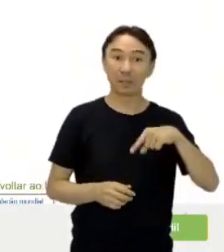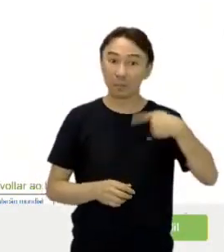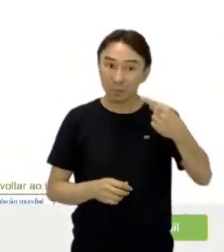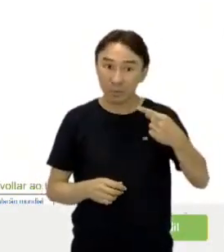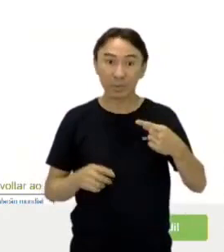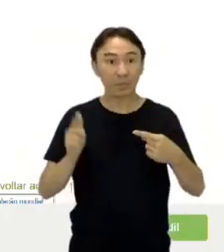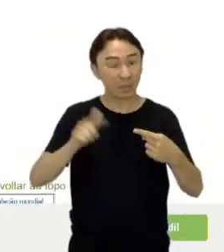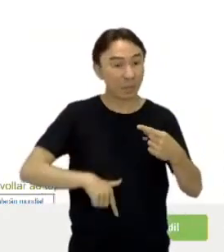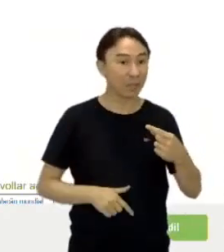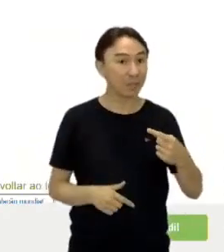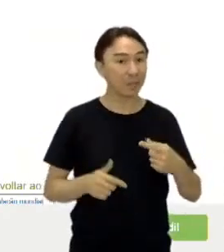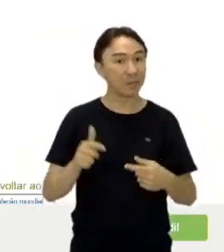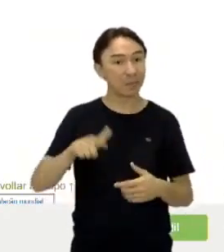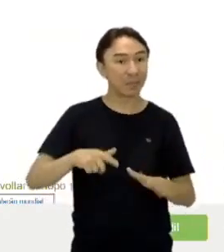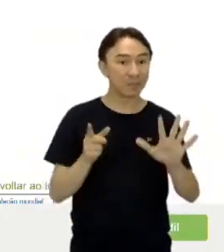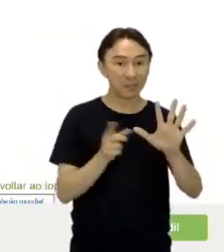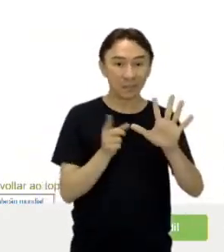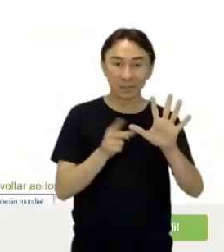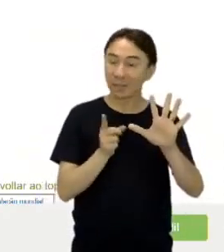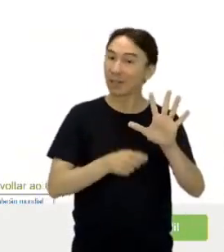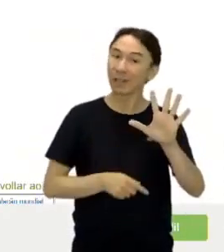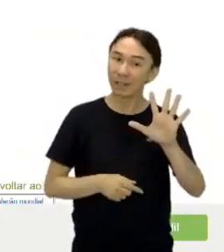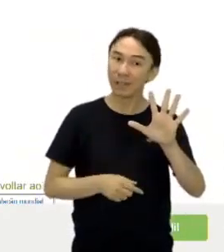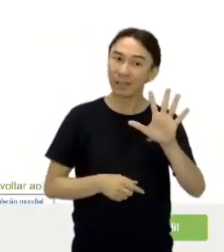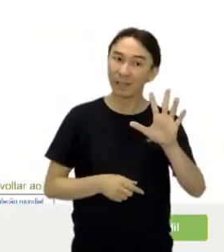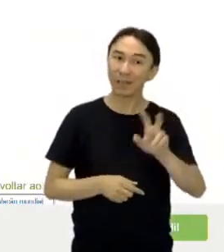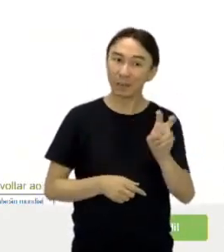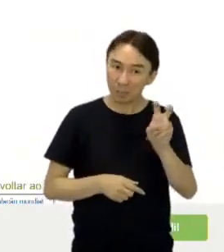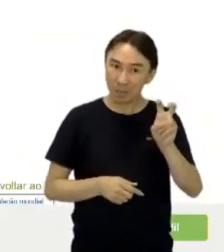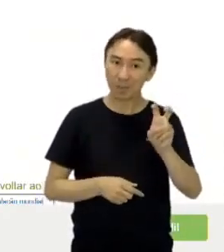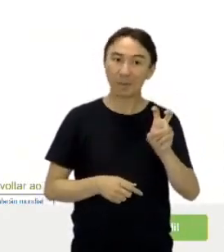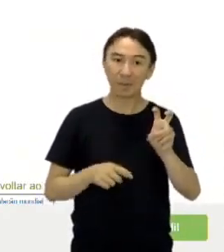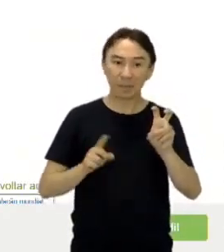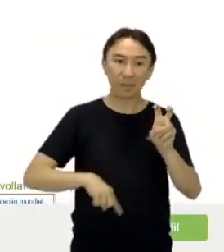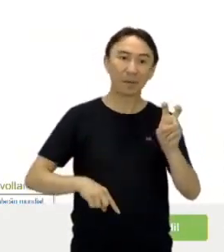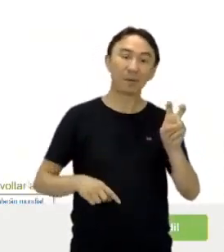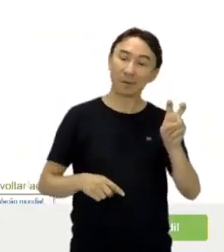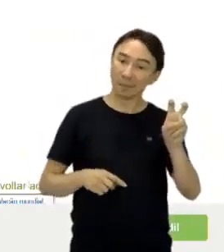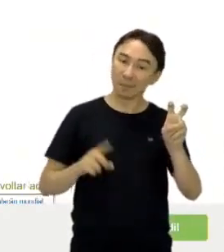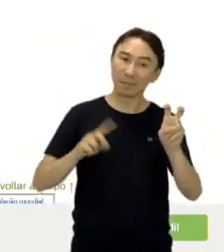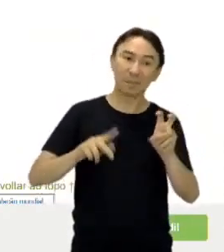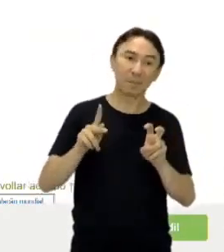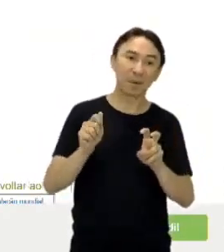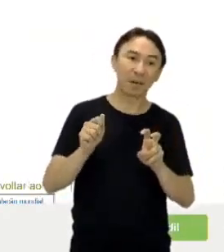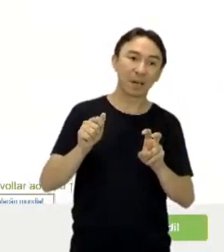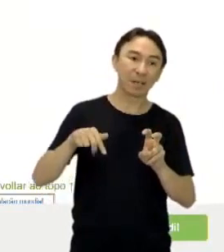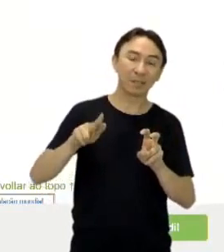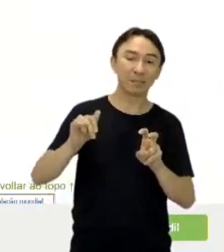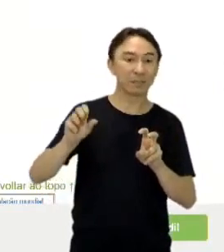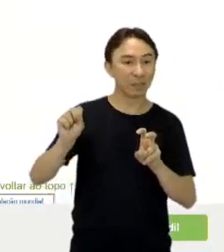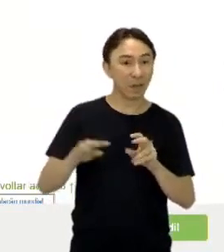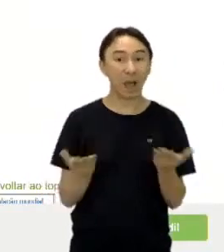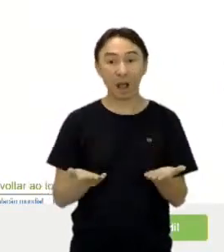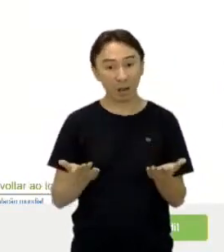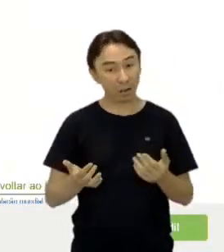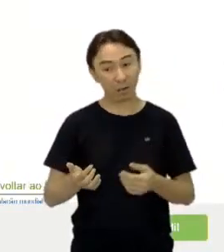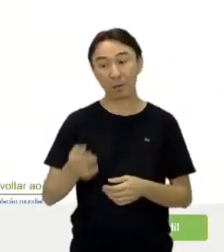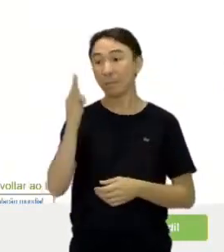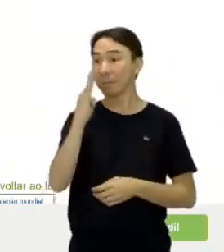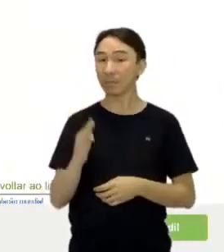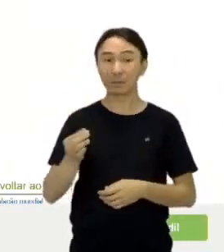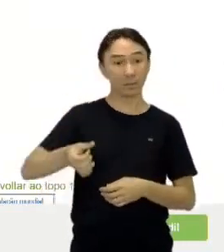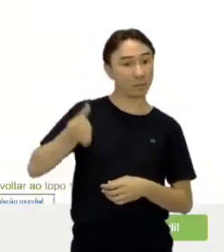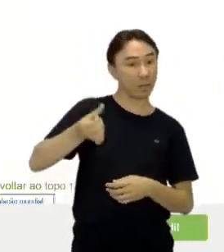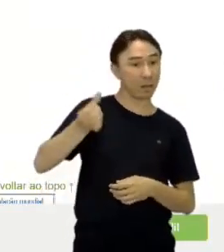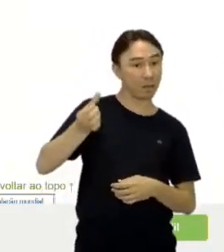gente estudava aí que o Brasil era o quinto maior país, né, mais populoso do mundo, agora ele é sexto. Né? E se a gente ficar